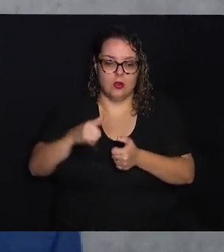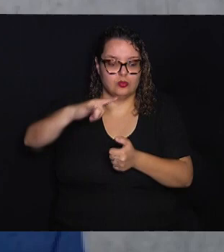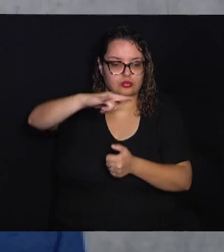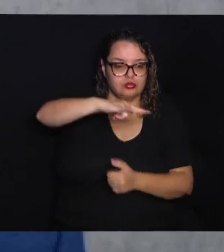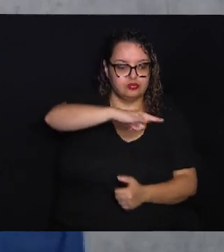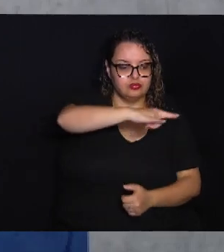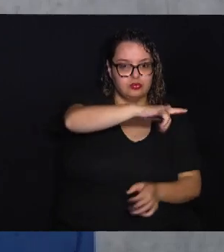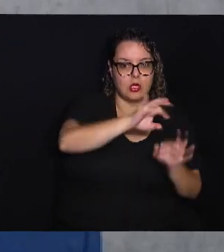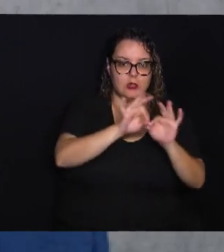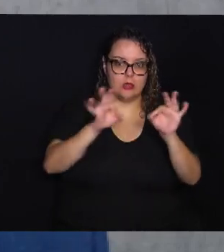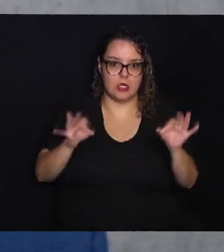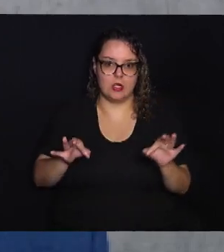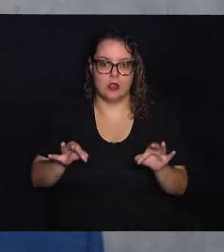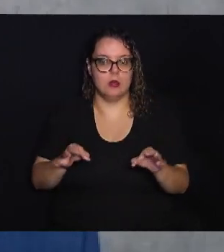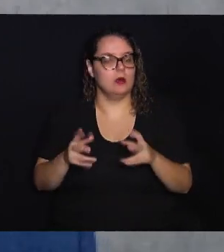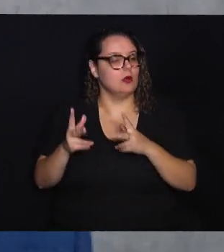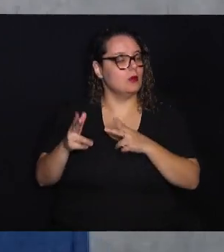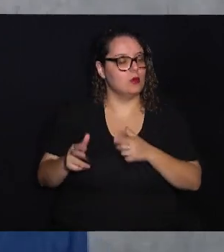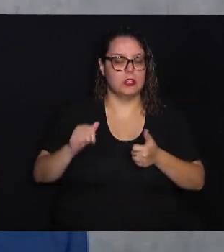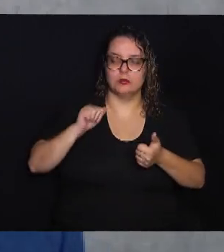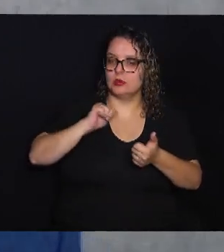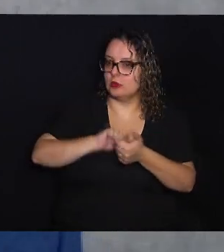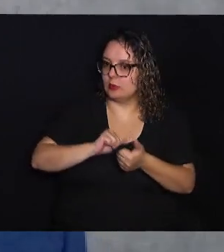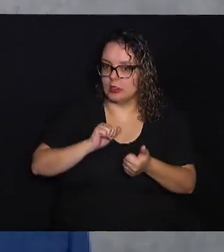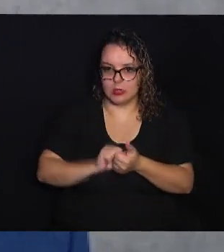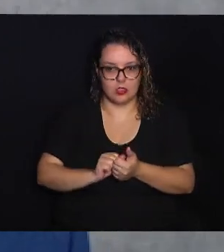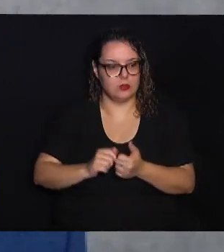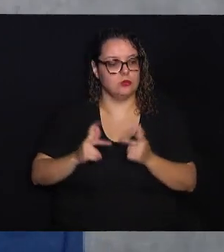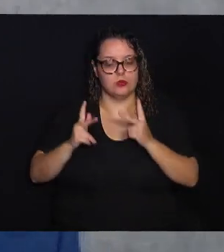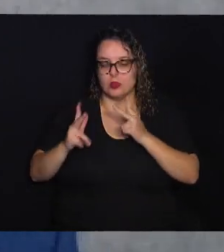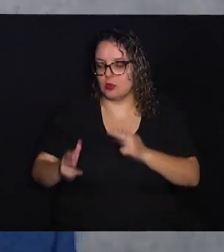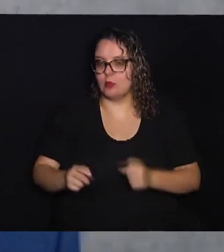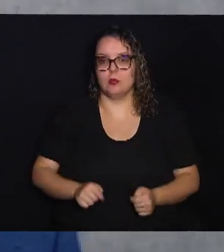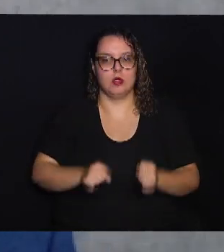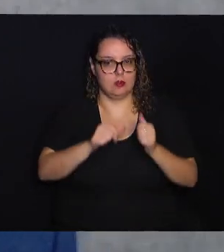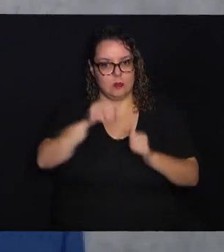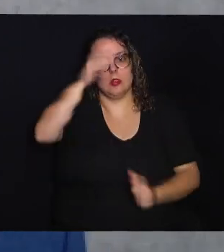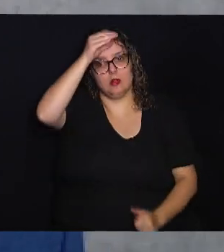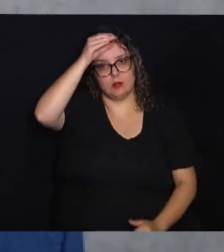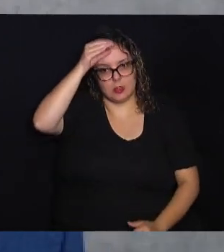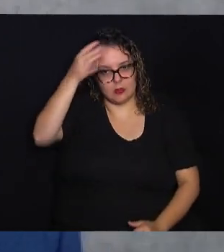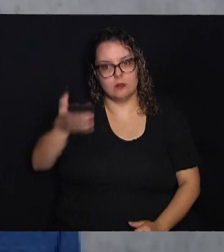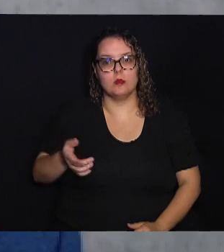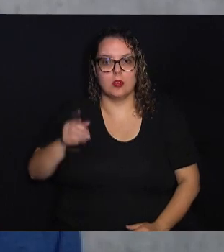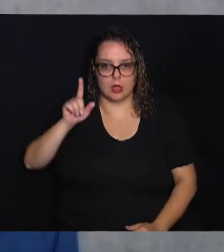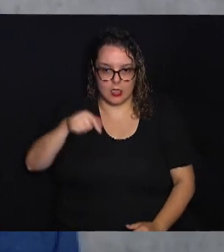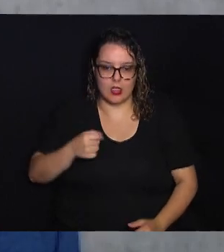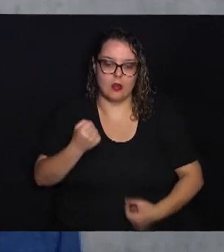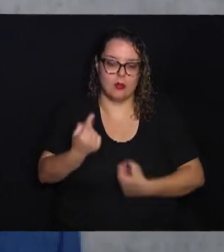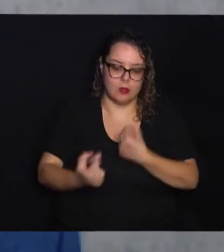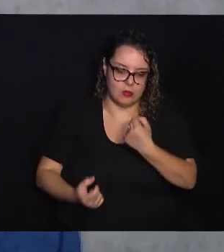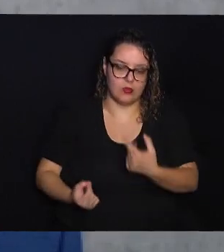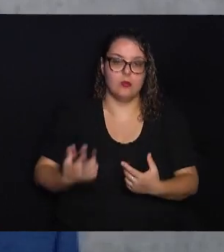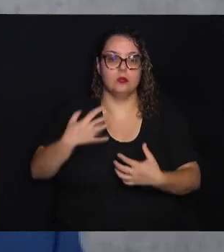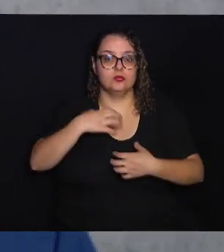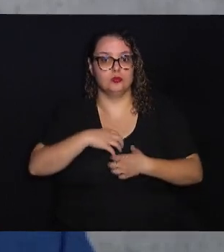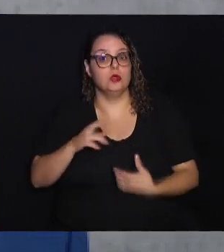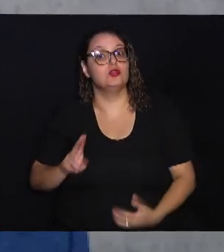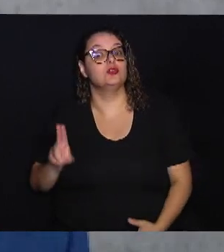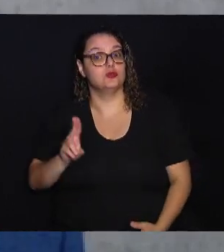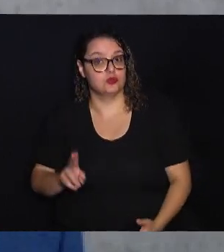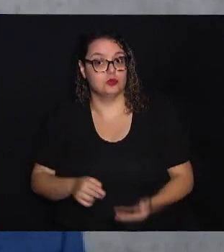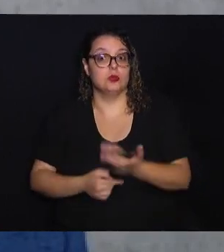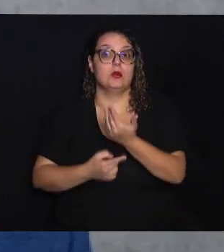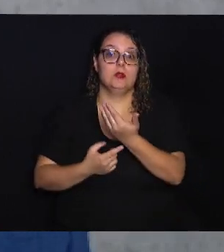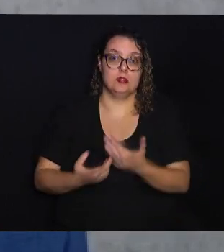e ela opera o drone à distância e mantendo a mesma qualidade e os mesmos benefícios para o cliente. Então, são